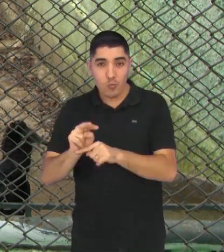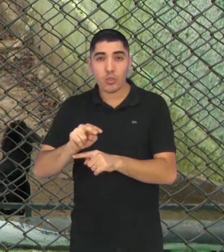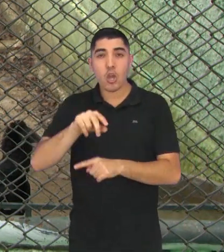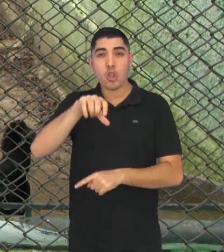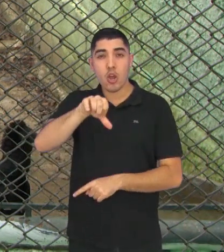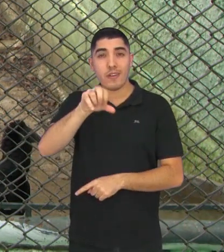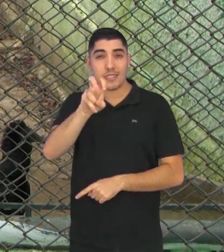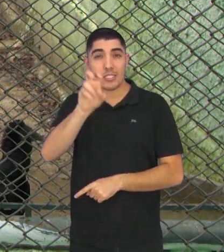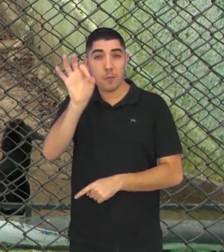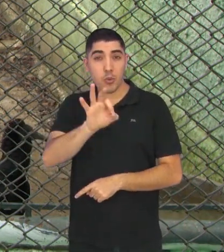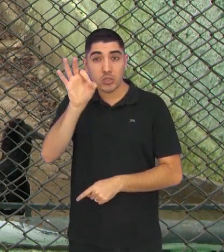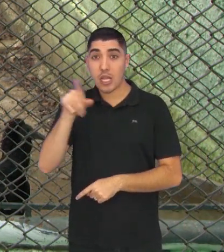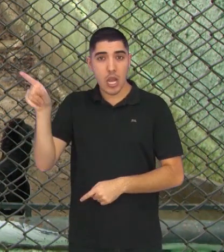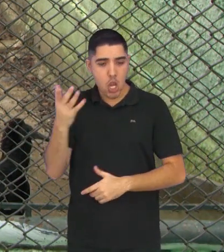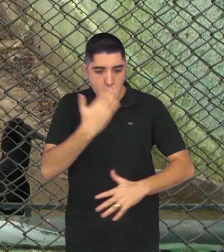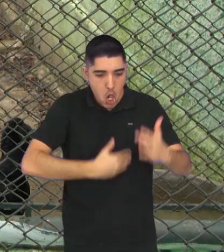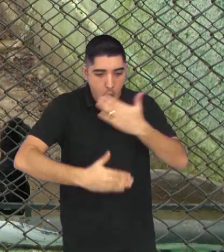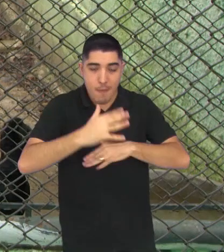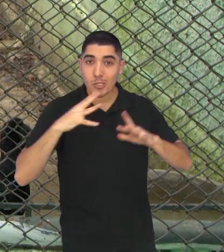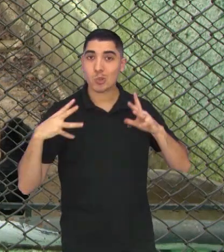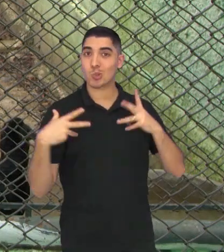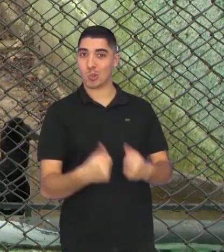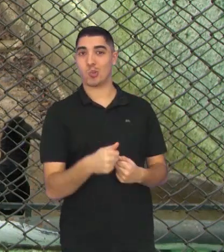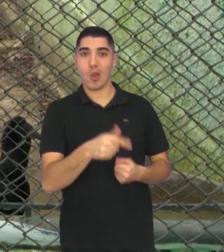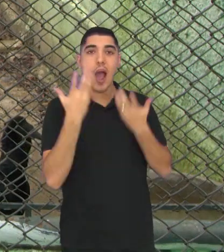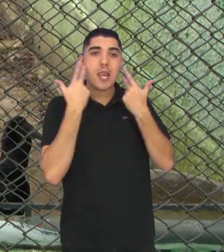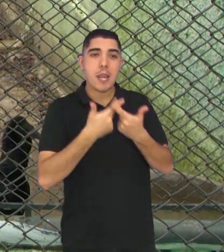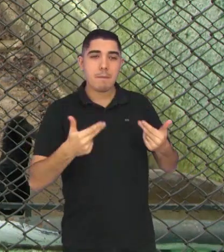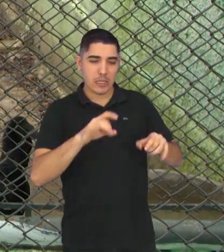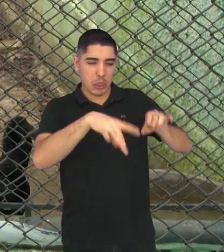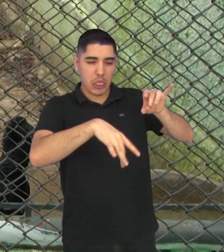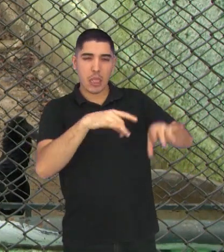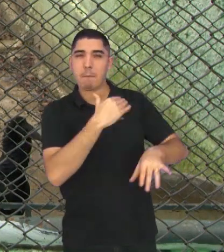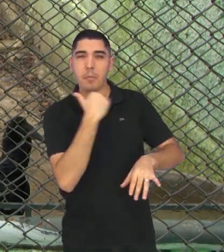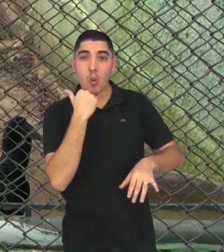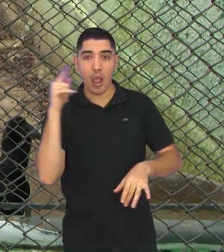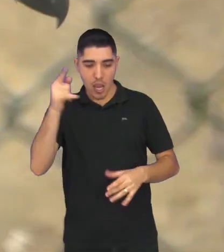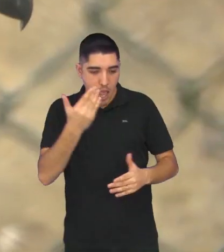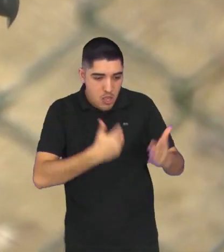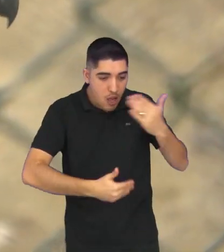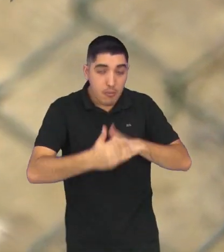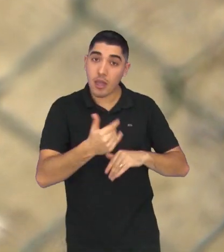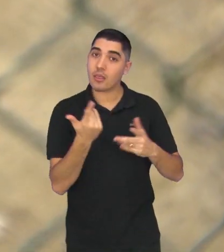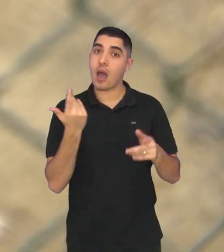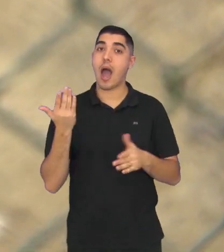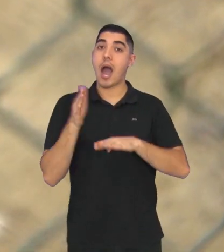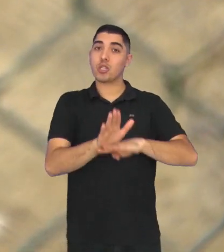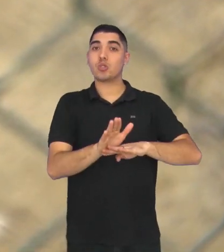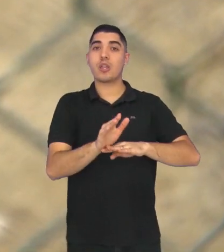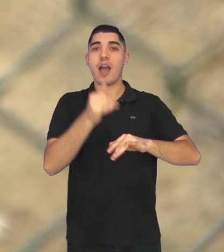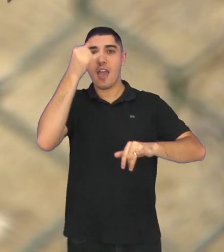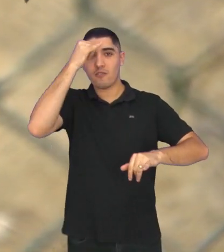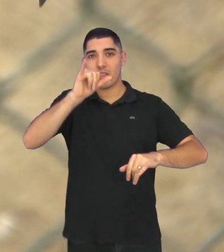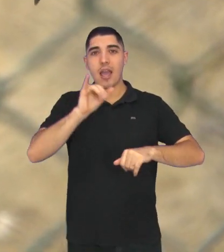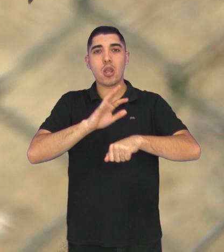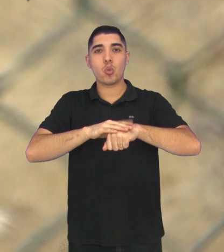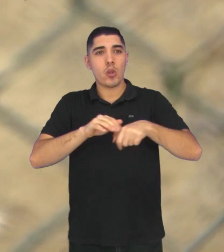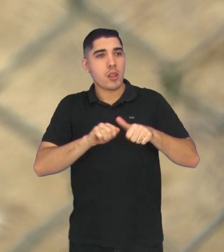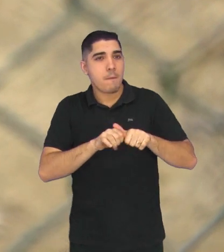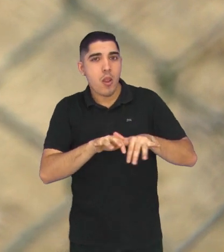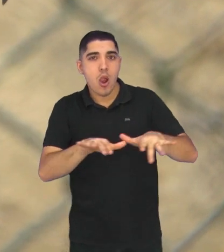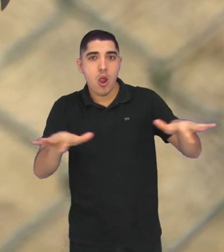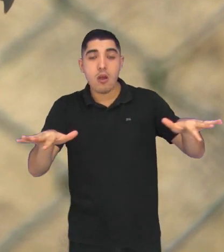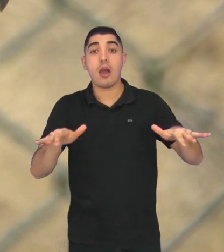95% das carcaças de animais mortos na natureza. Com isso, eles ajudam a prevenir a propagação de